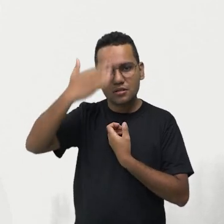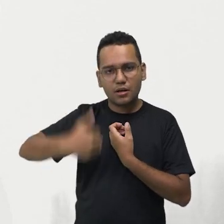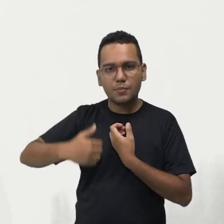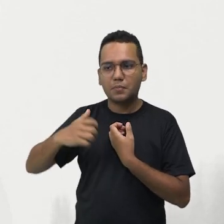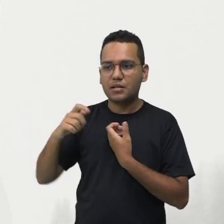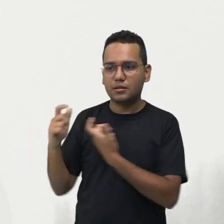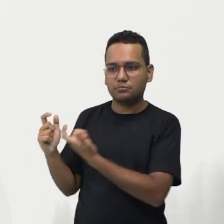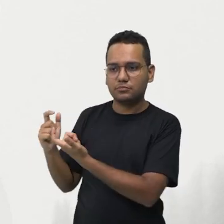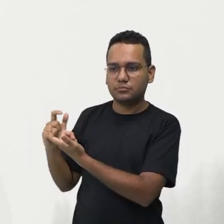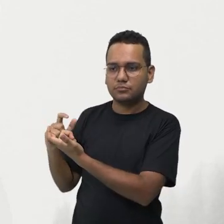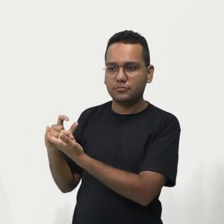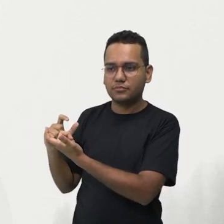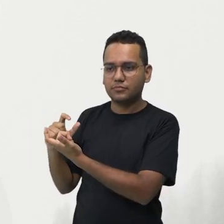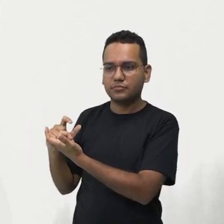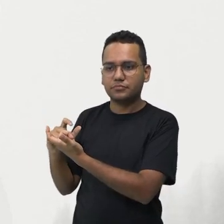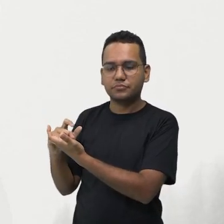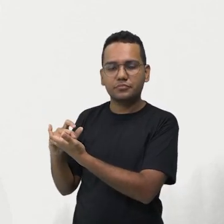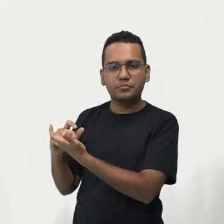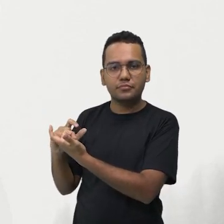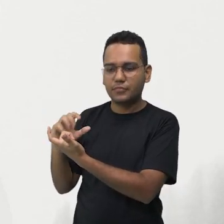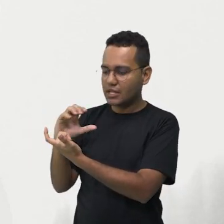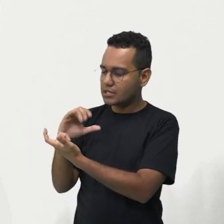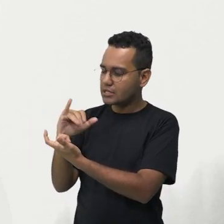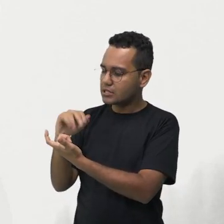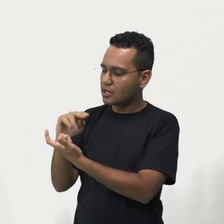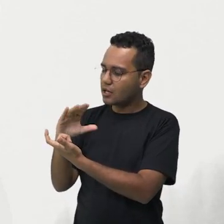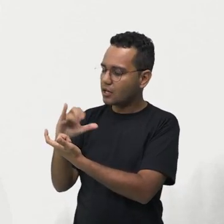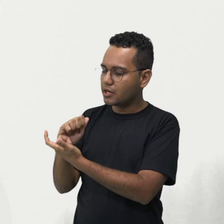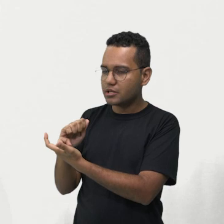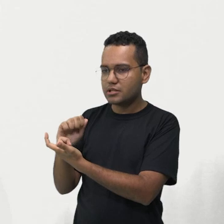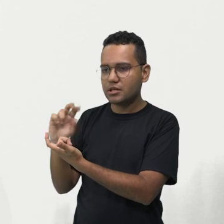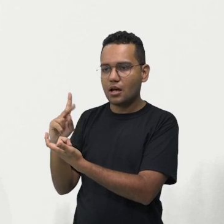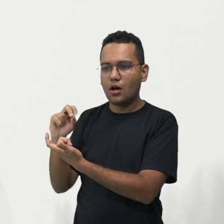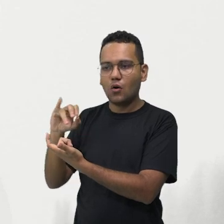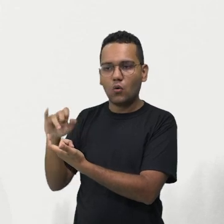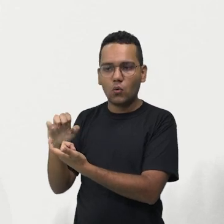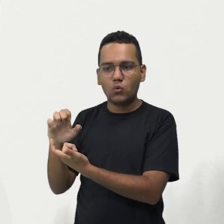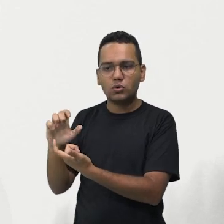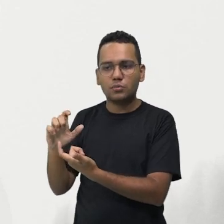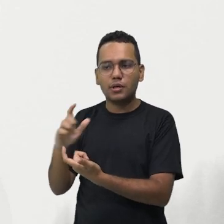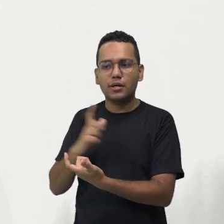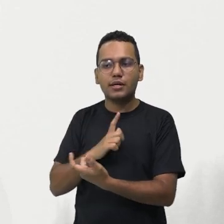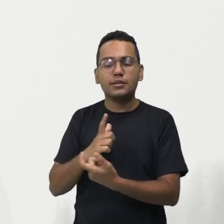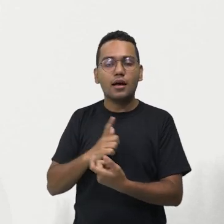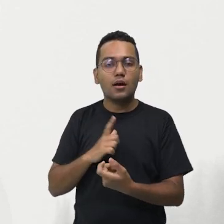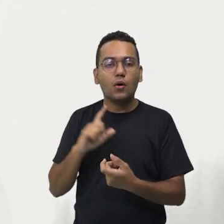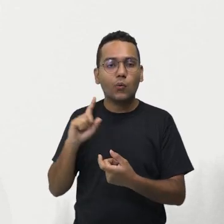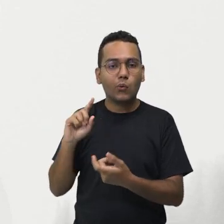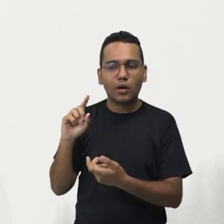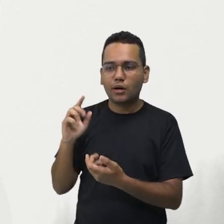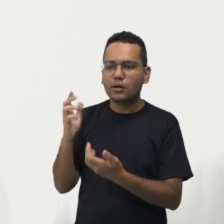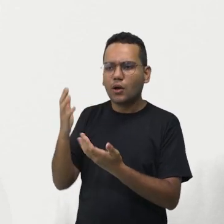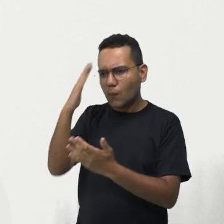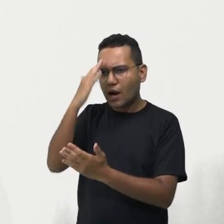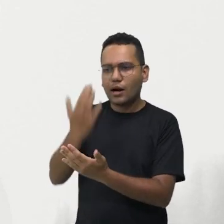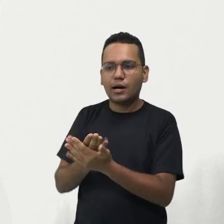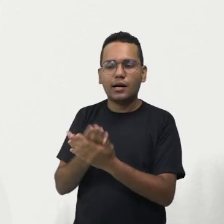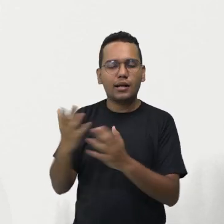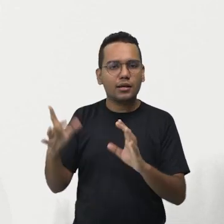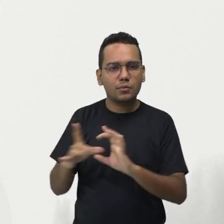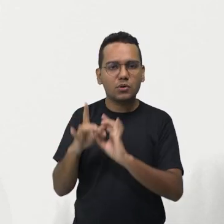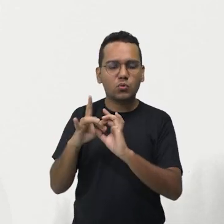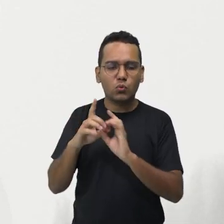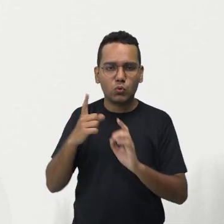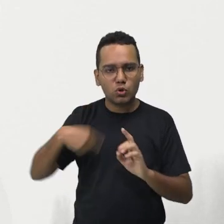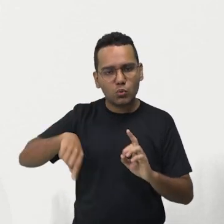uma marca dessa citação. O autor afirma que, temos um verbo, certo? O verbo afirmar e a conjunção que